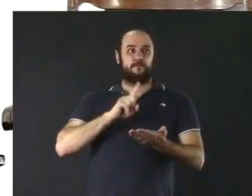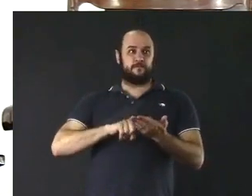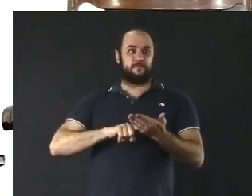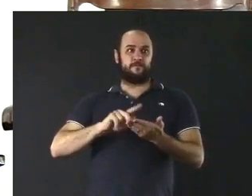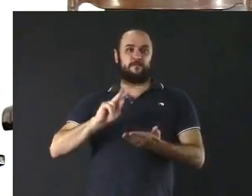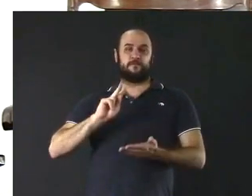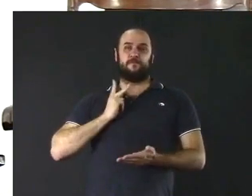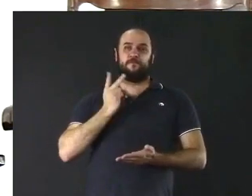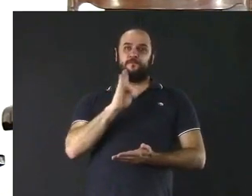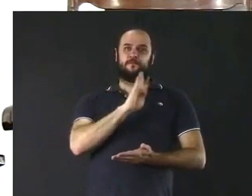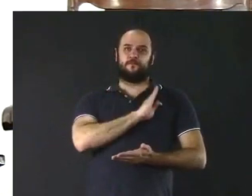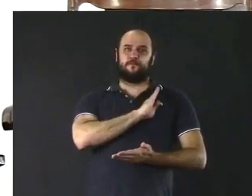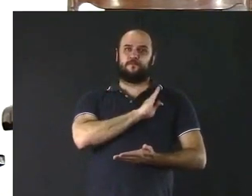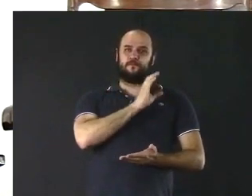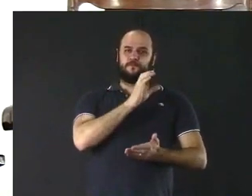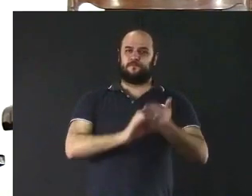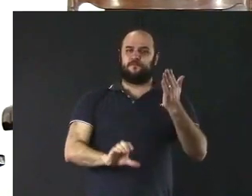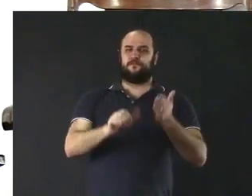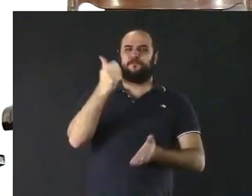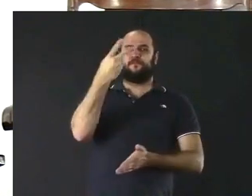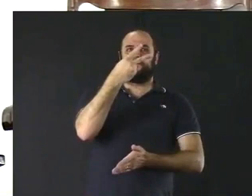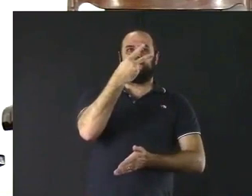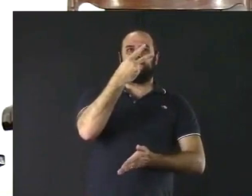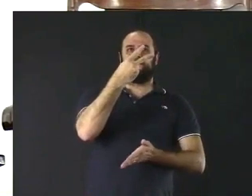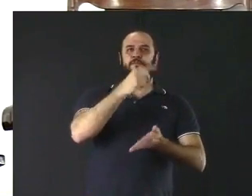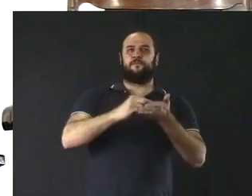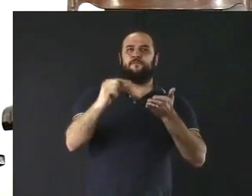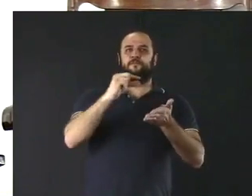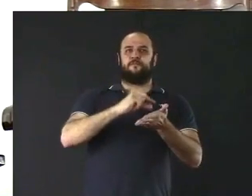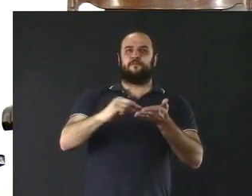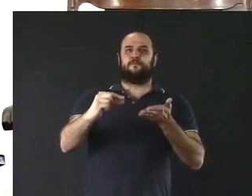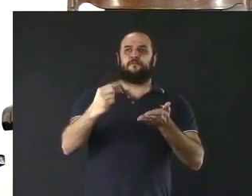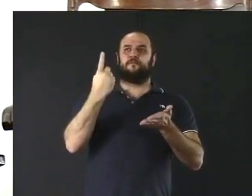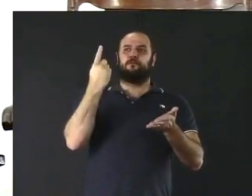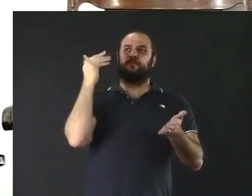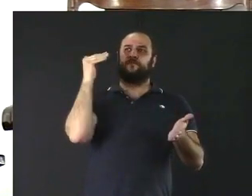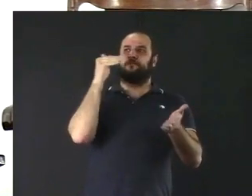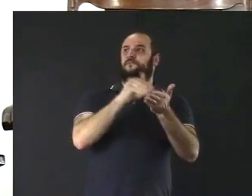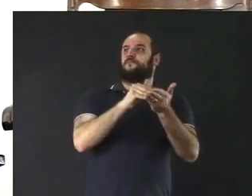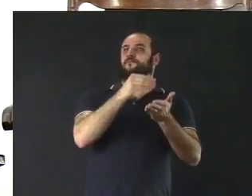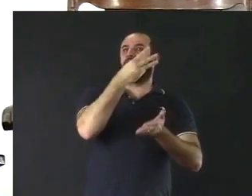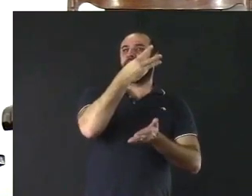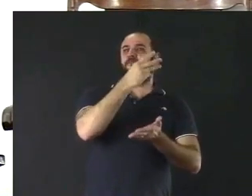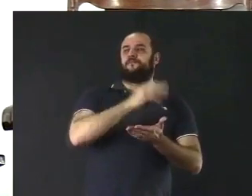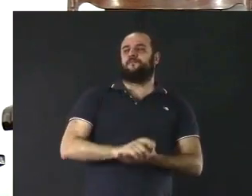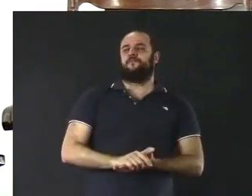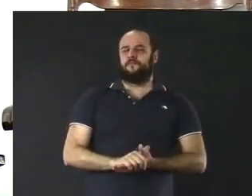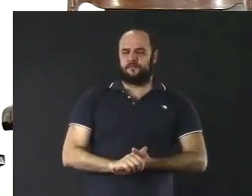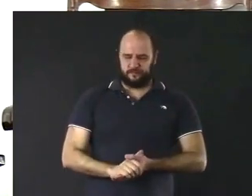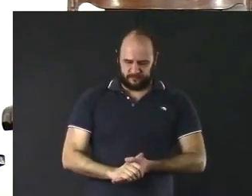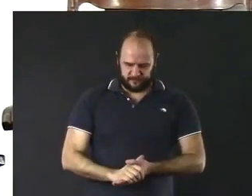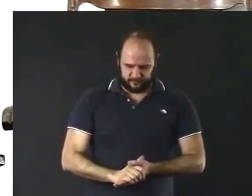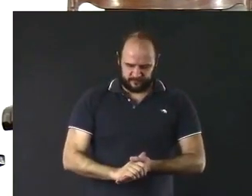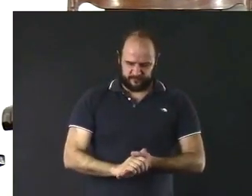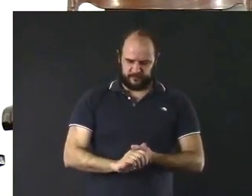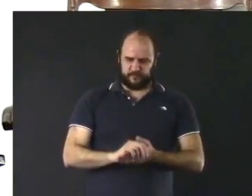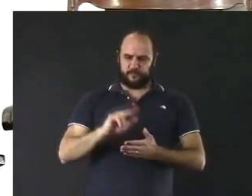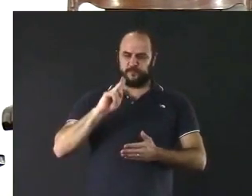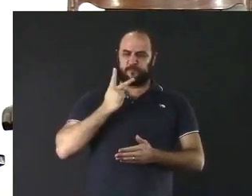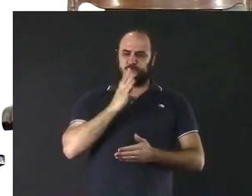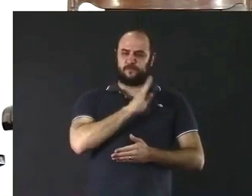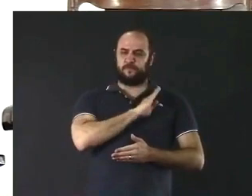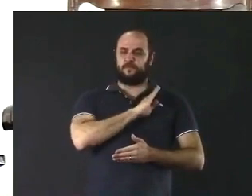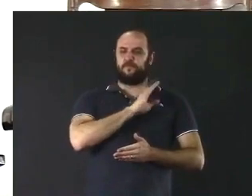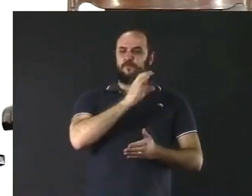capítulo 12, os versículos de 1 a 3. Hebreus,